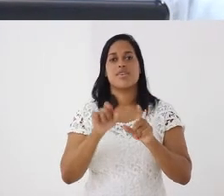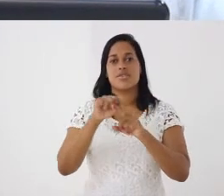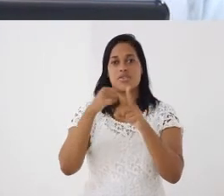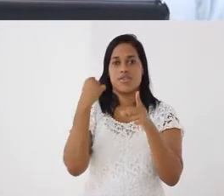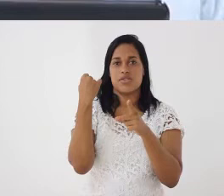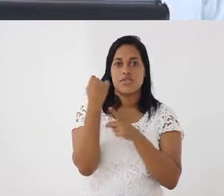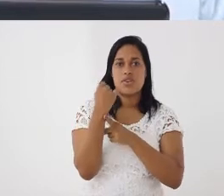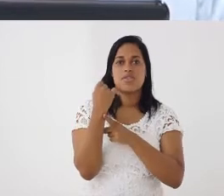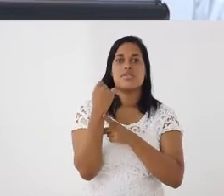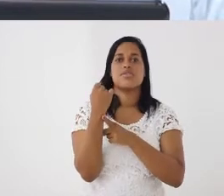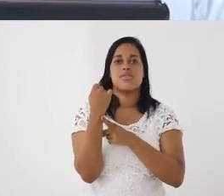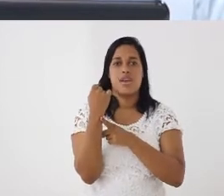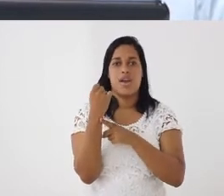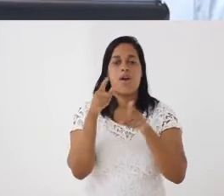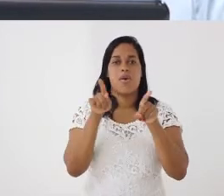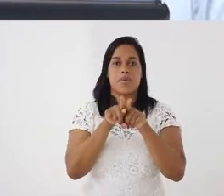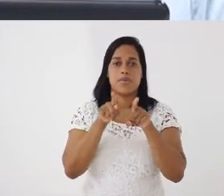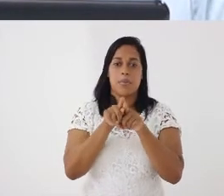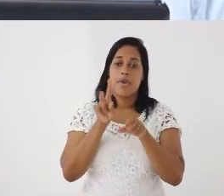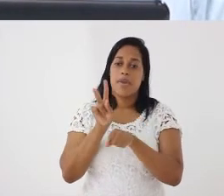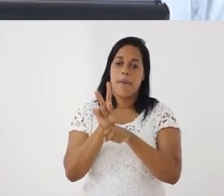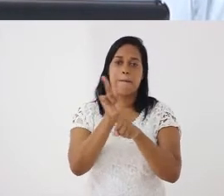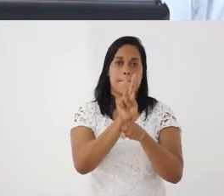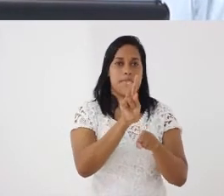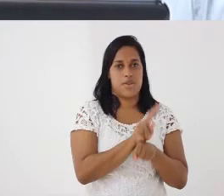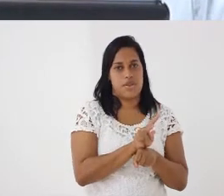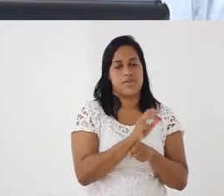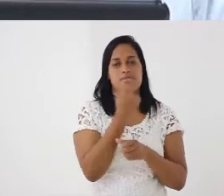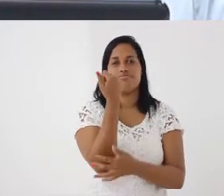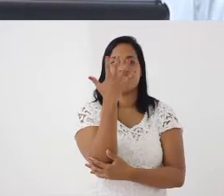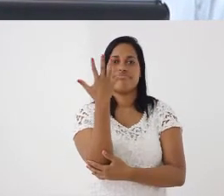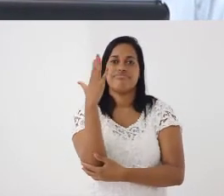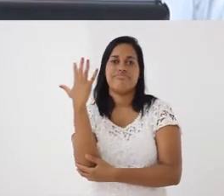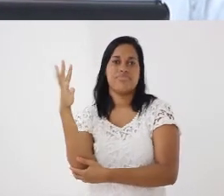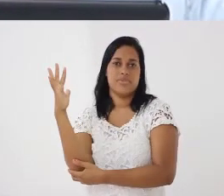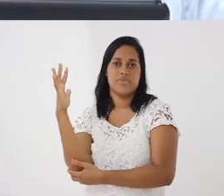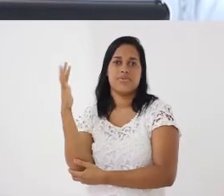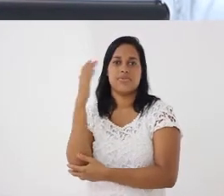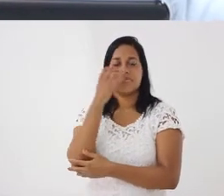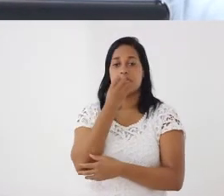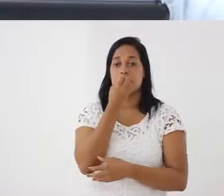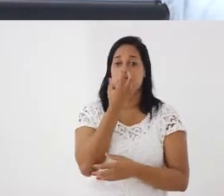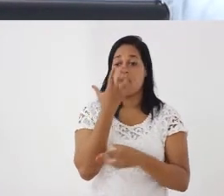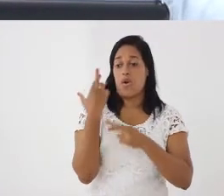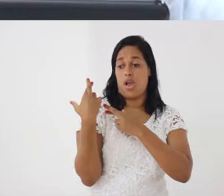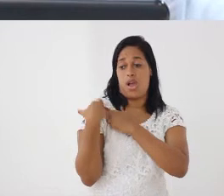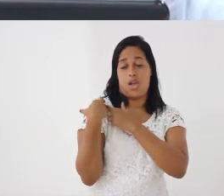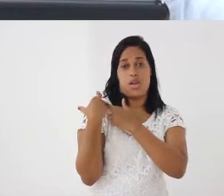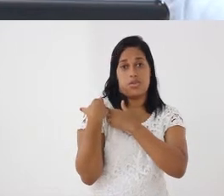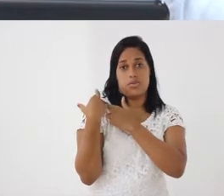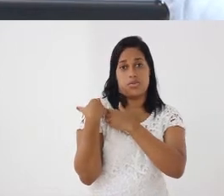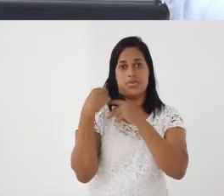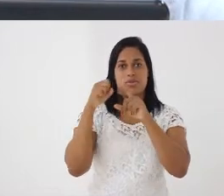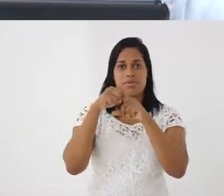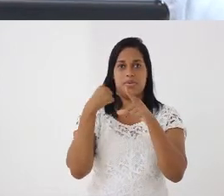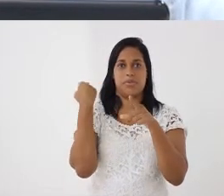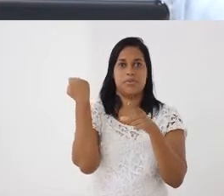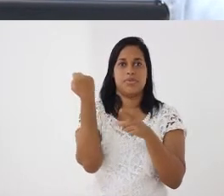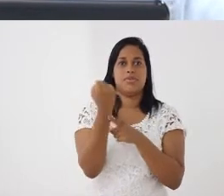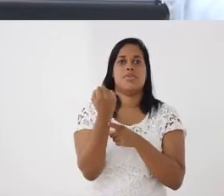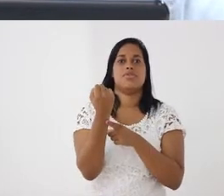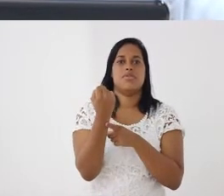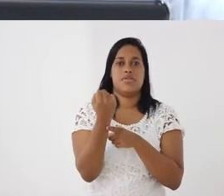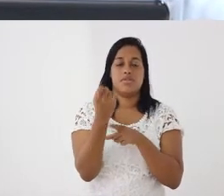promoção social e a proteção ambiental. Bom, a responsabilidade